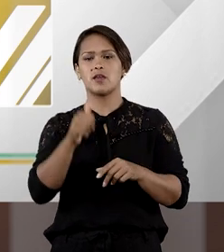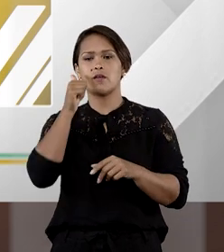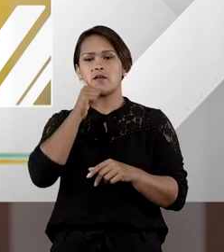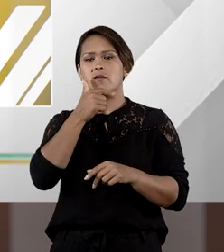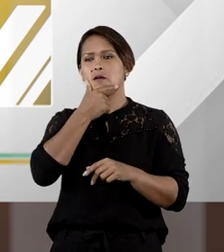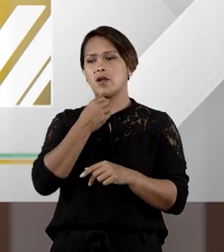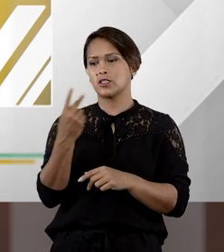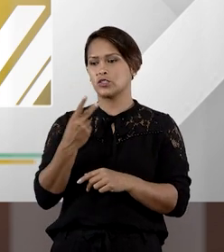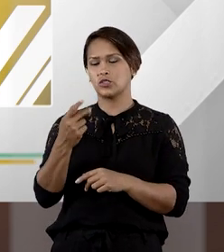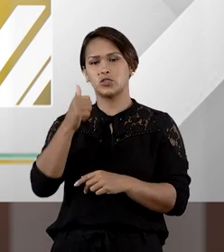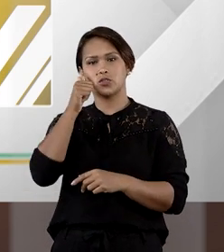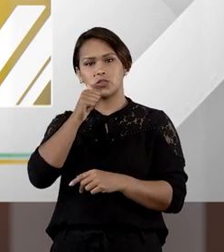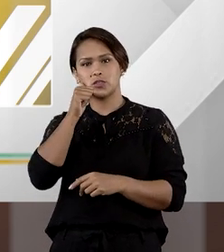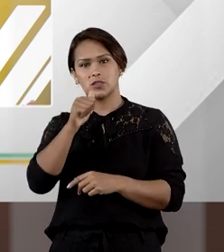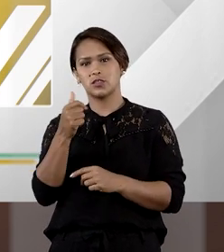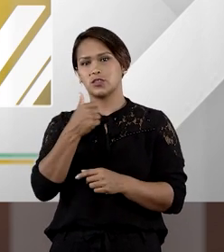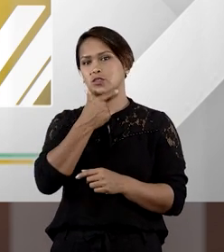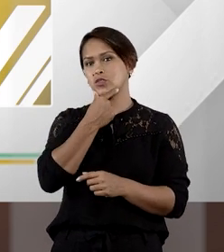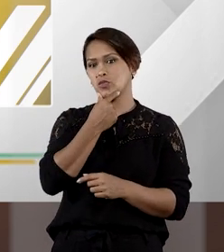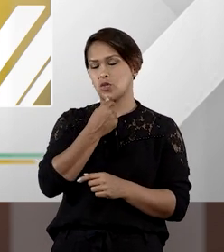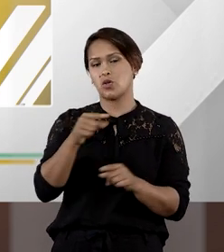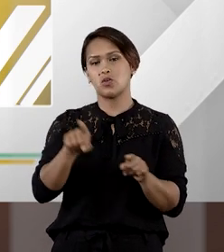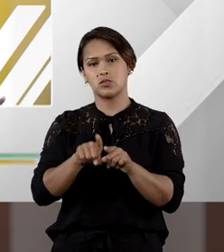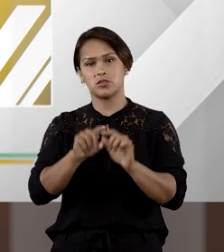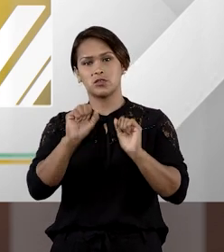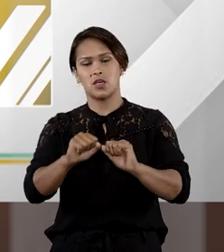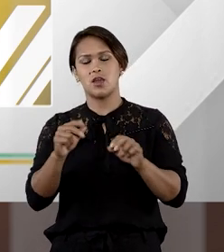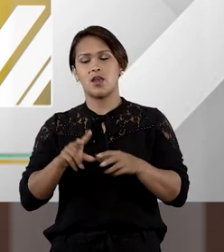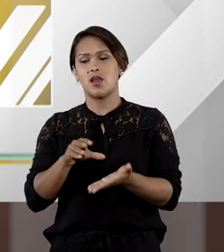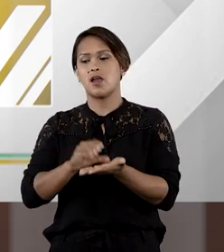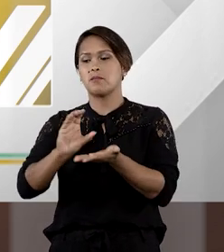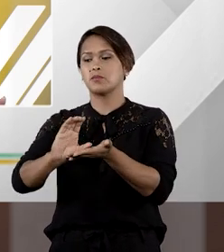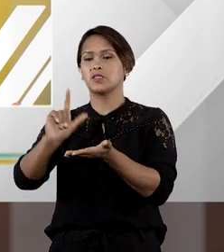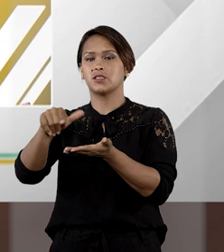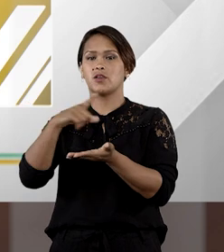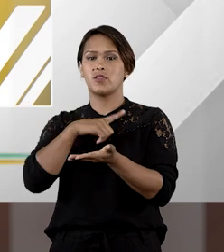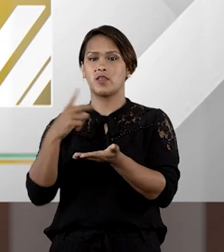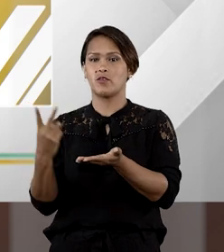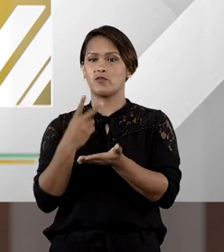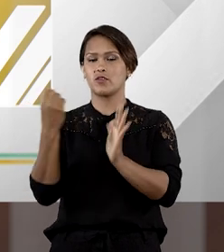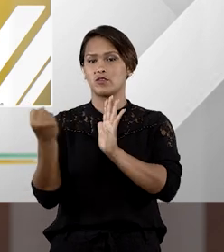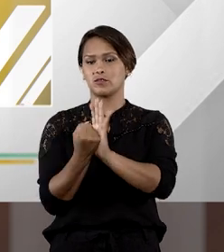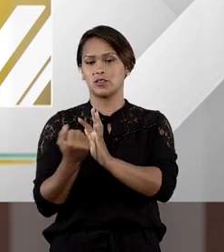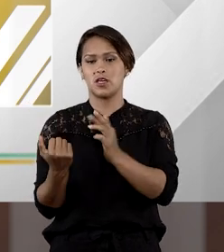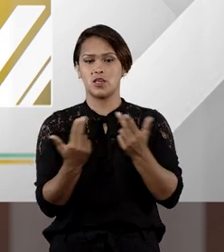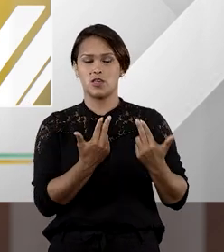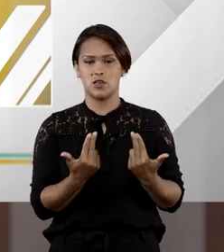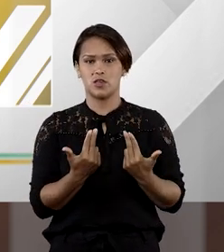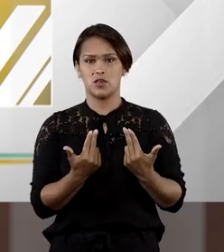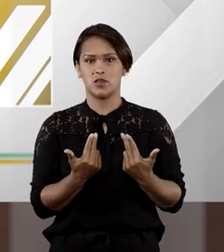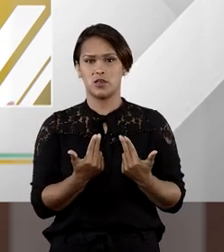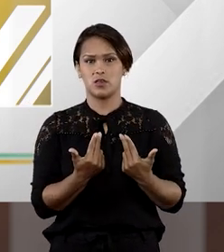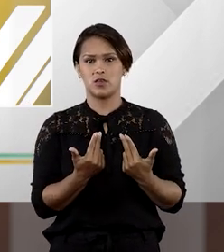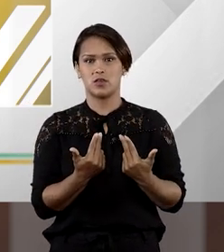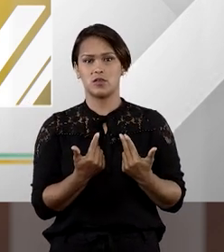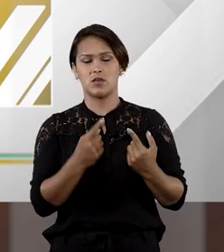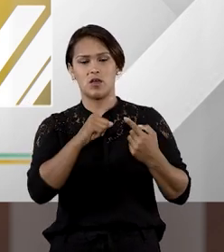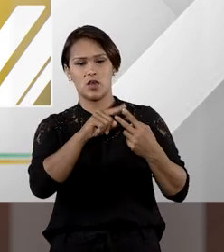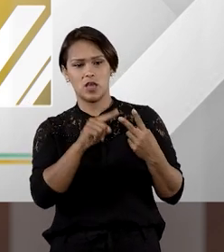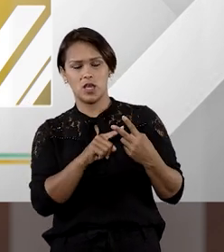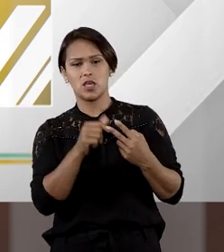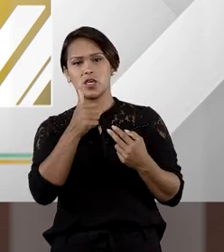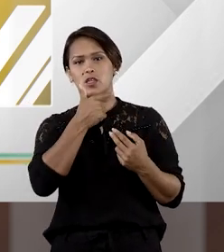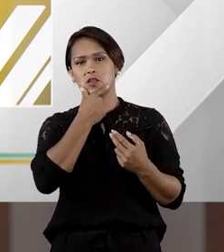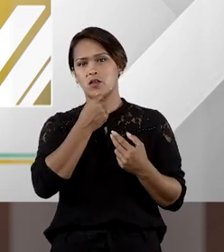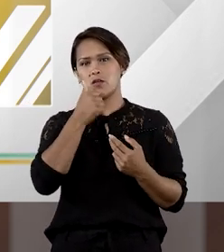ou duas mães constantes no registro civil, a pensão alimentícia tem o valor fixado igualmente entre os genitores